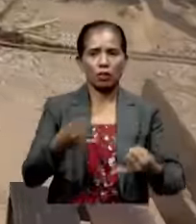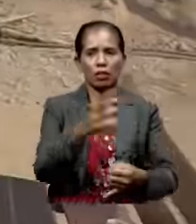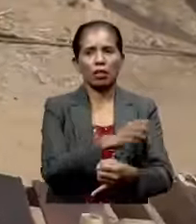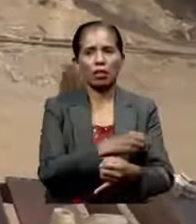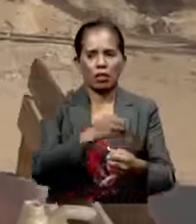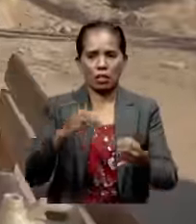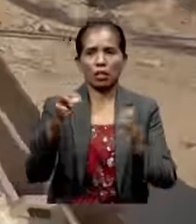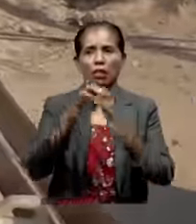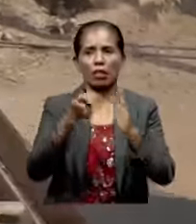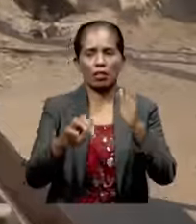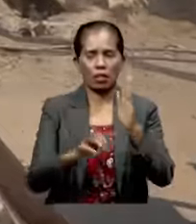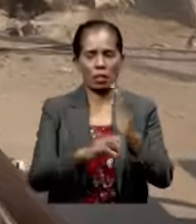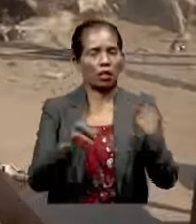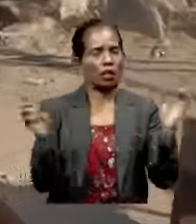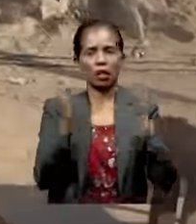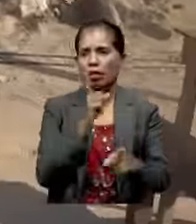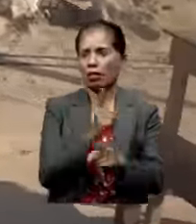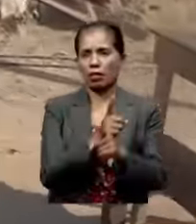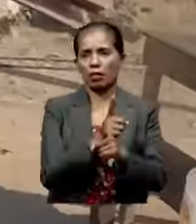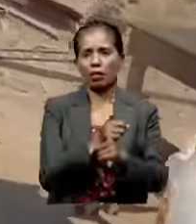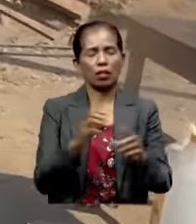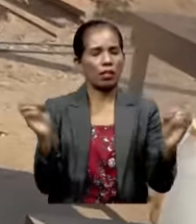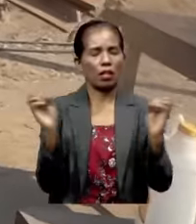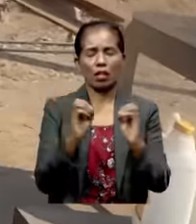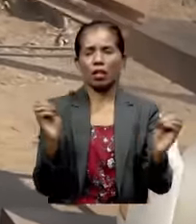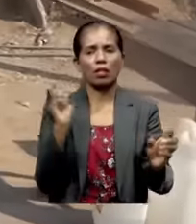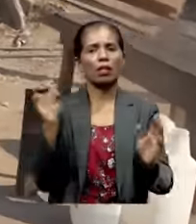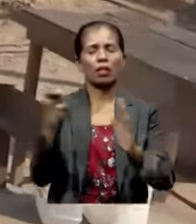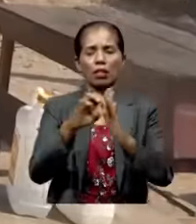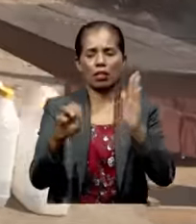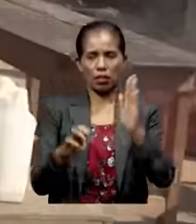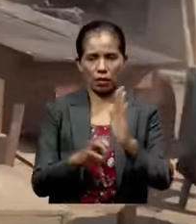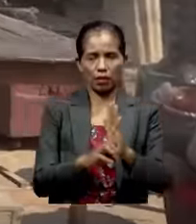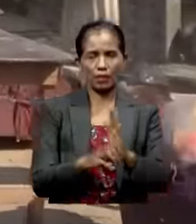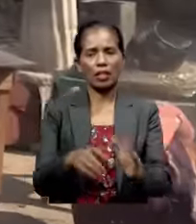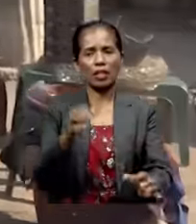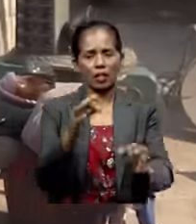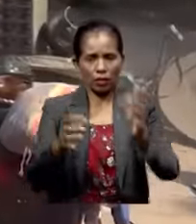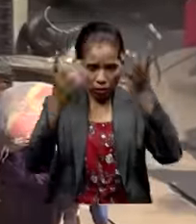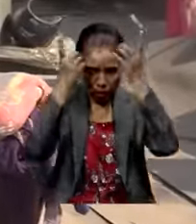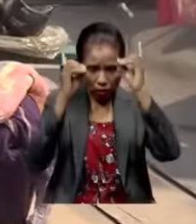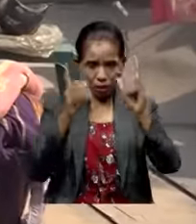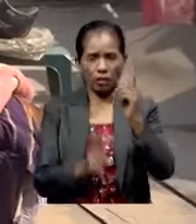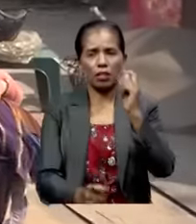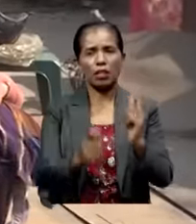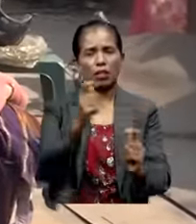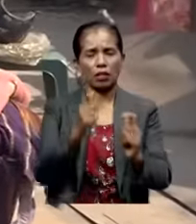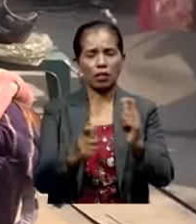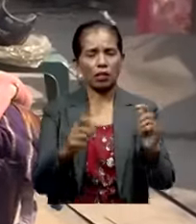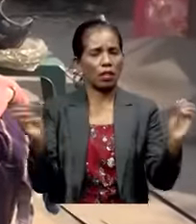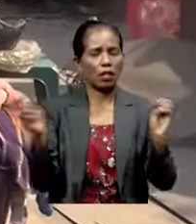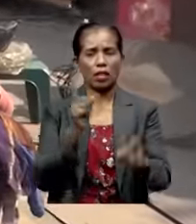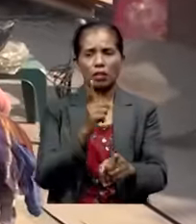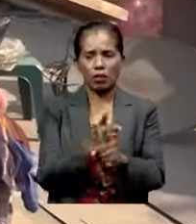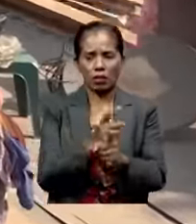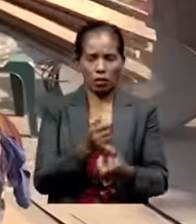né, lá loja ou não, lá osso no Estado, mas bem multidão. Cara que uma decisão tribunal minha, né, lá loja, a